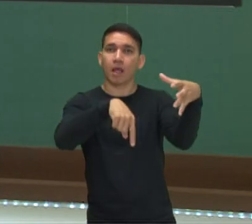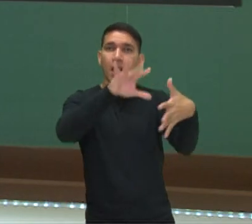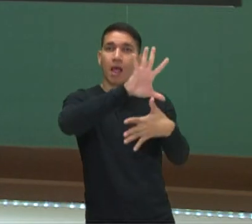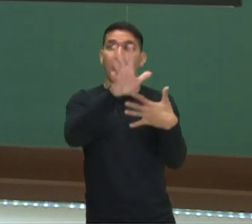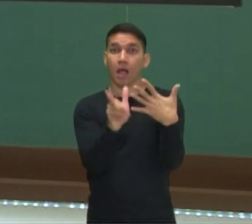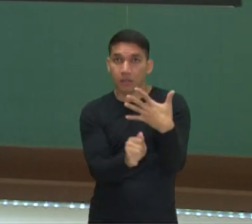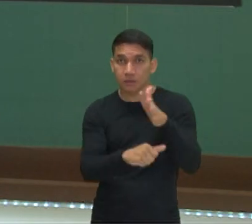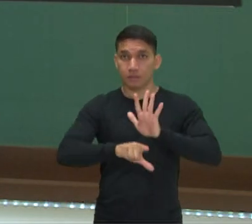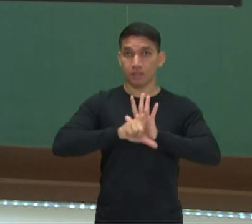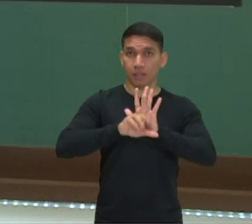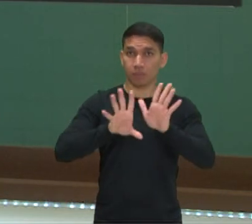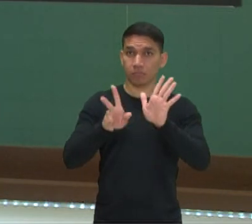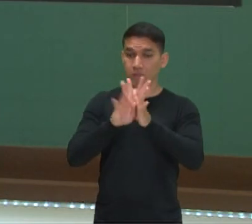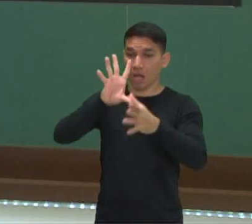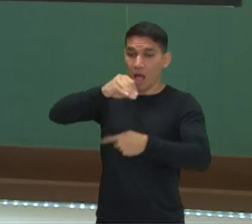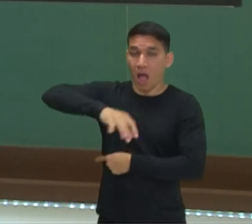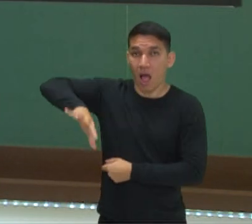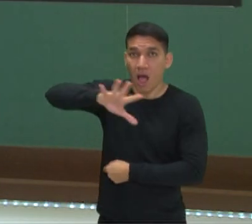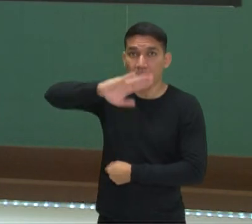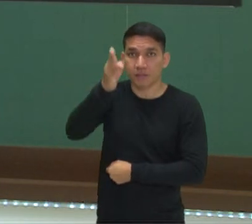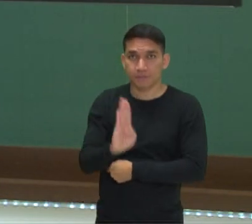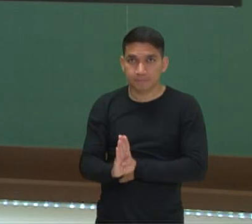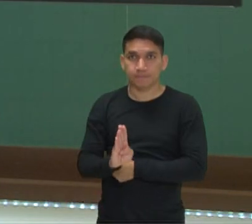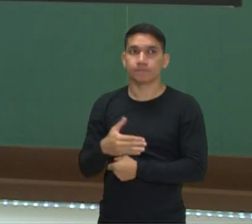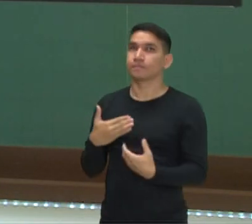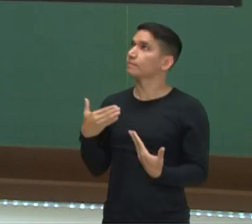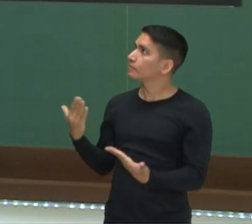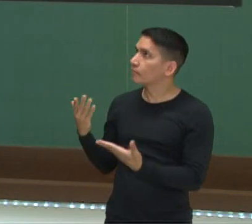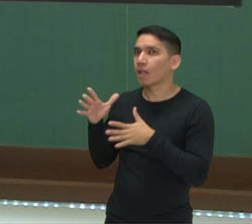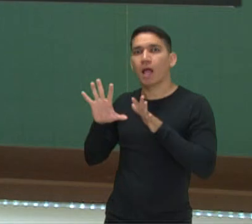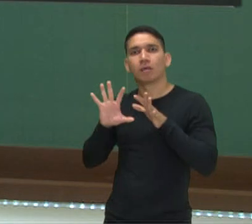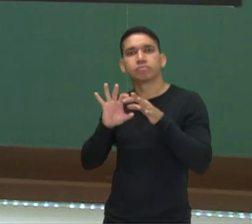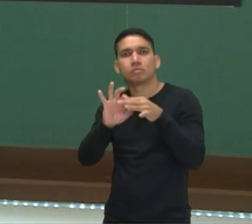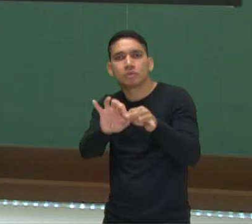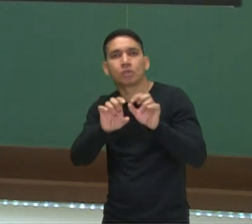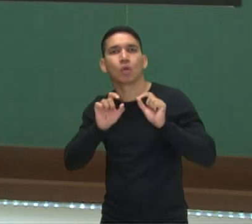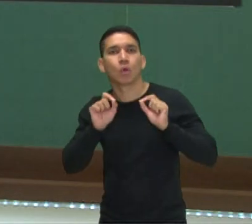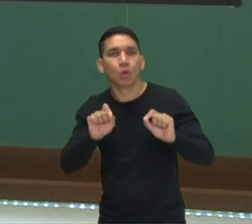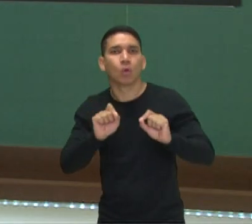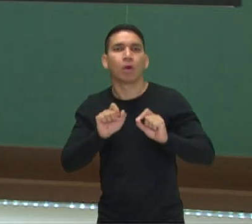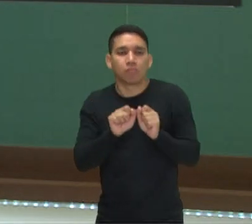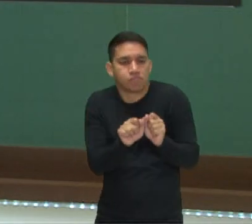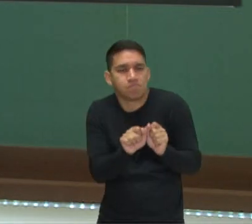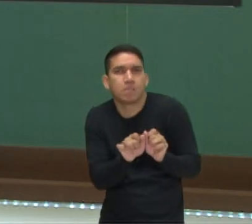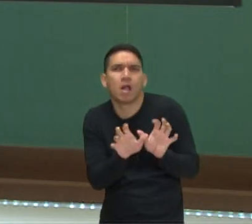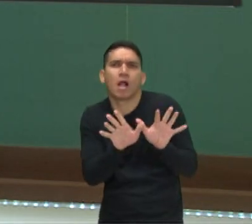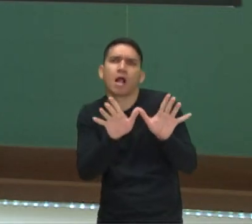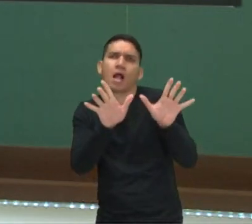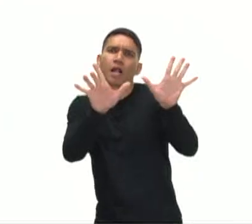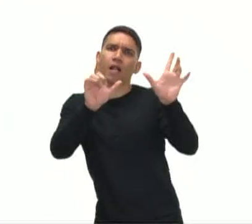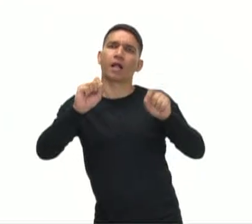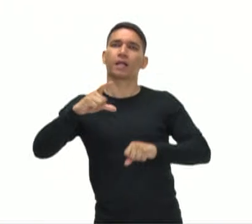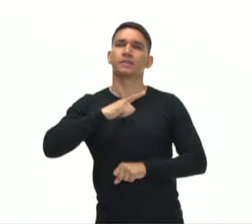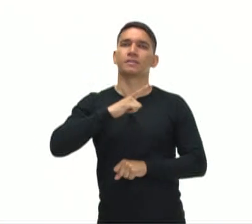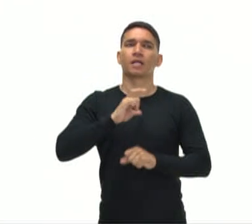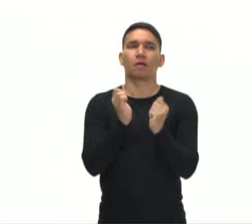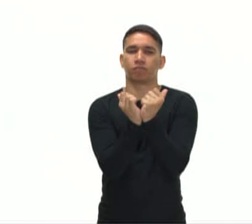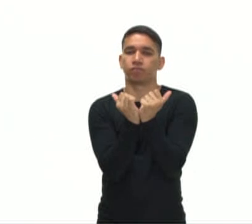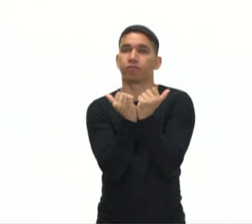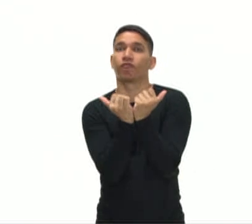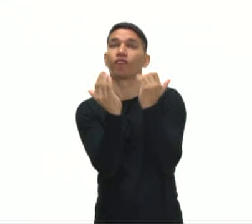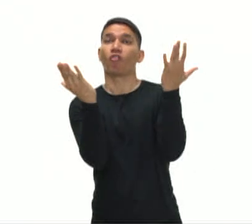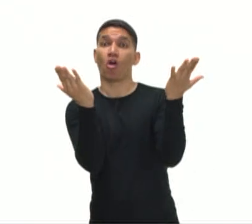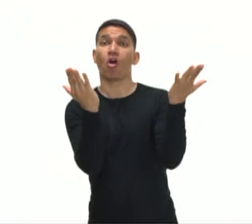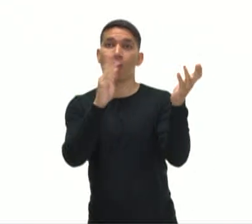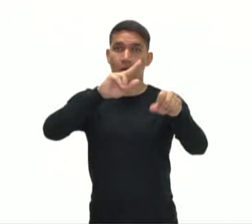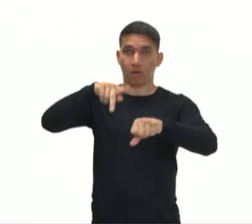que é dentro do território brasileiro. E aí, nesse sentido, né, a abrangência, né, ultrapassando os limites